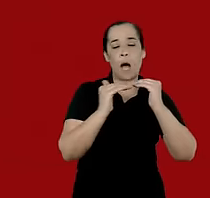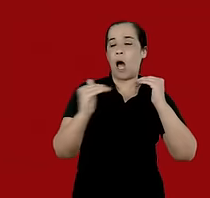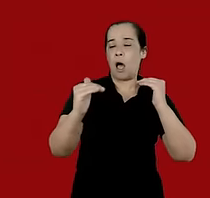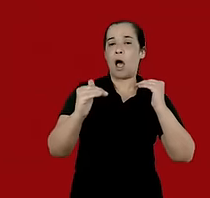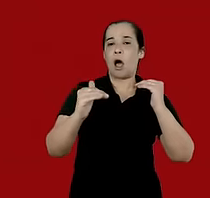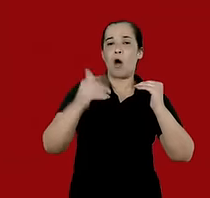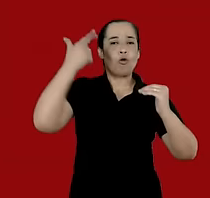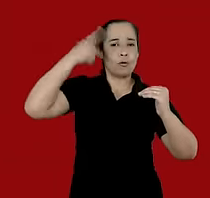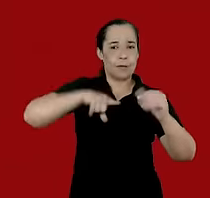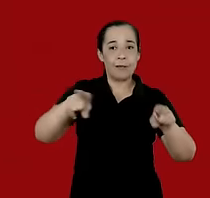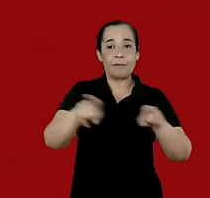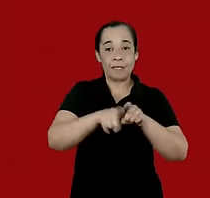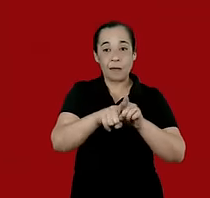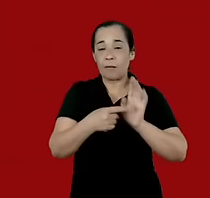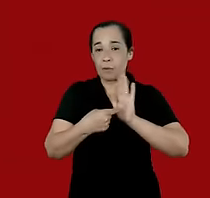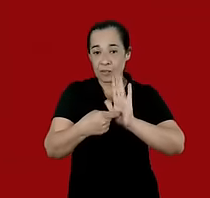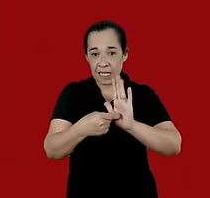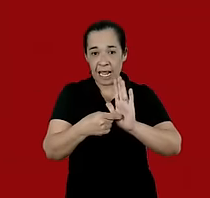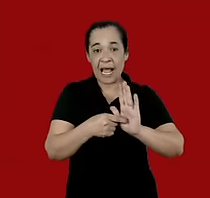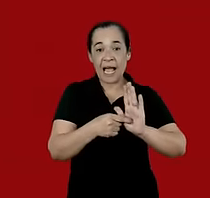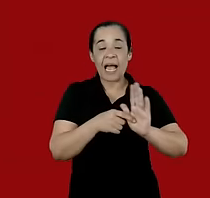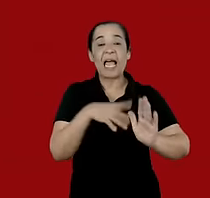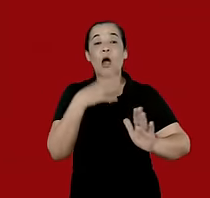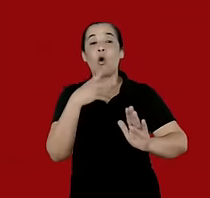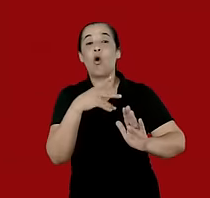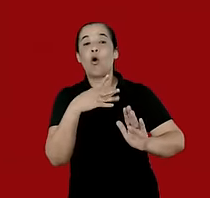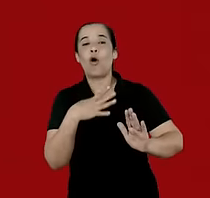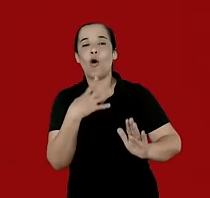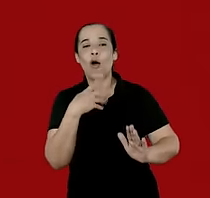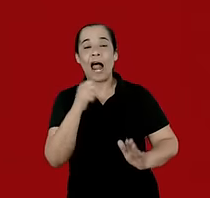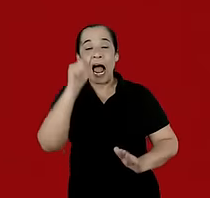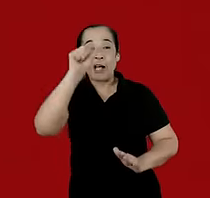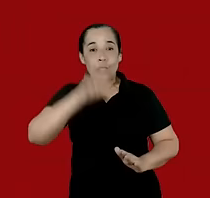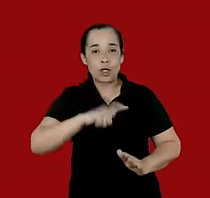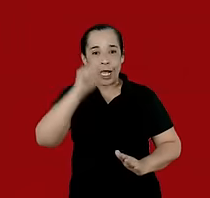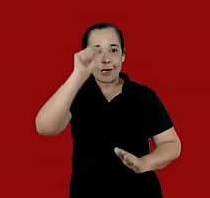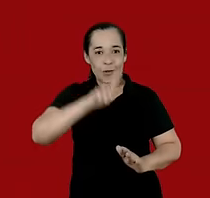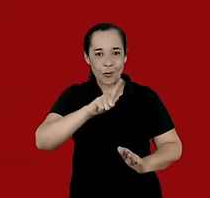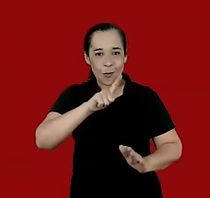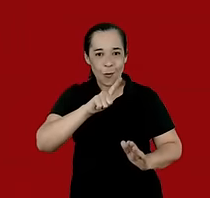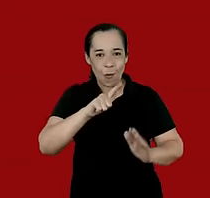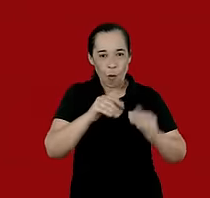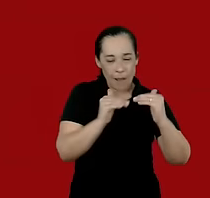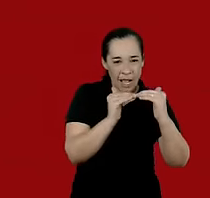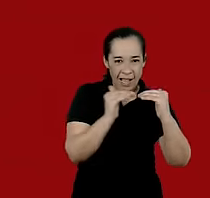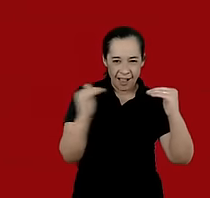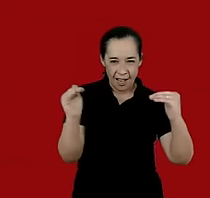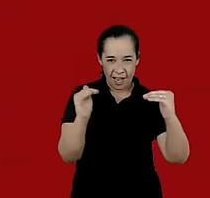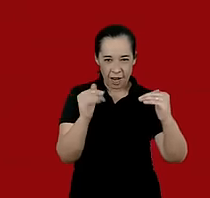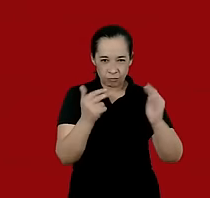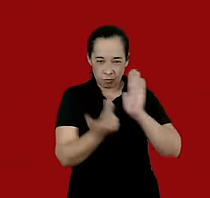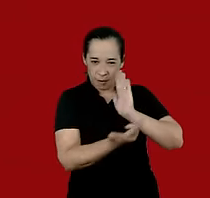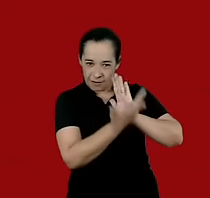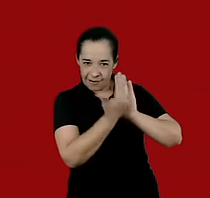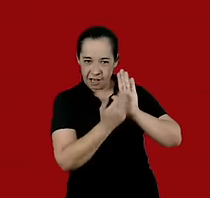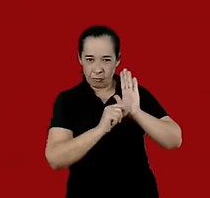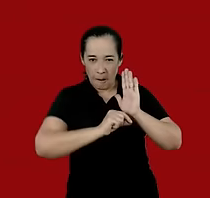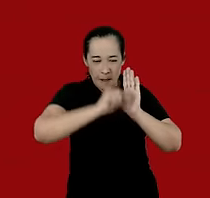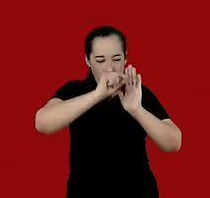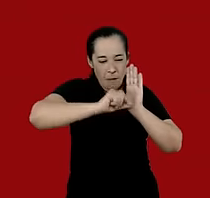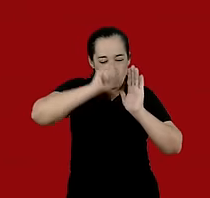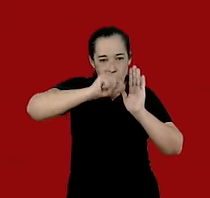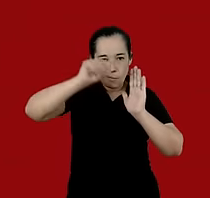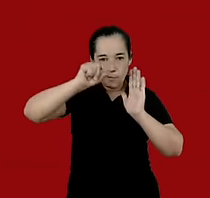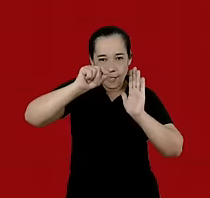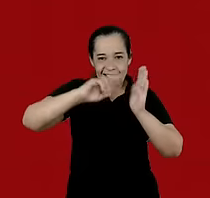realidade da Linha Azul fique mais parecida com a realidade da Barra achurada que no final é o resultado final que o investidor então